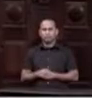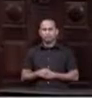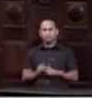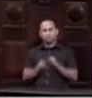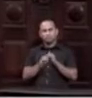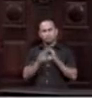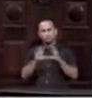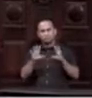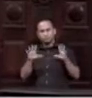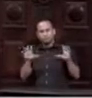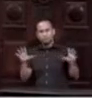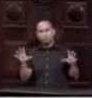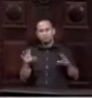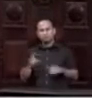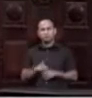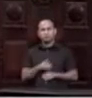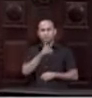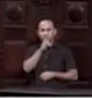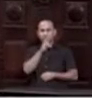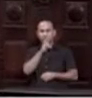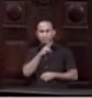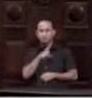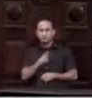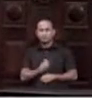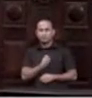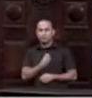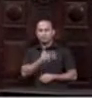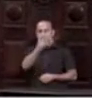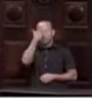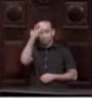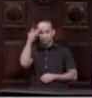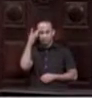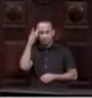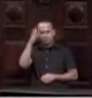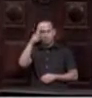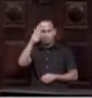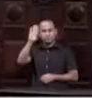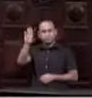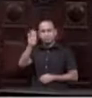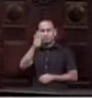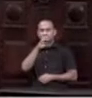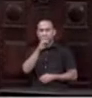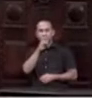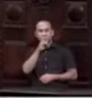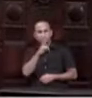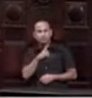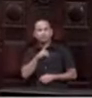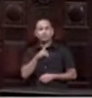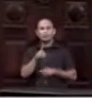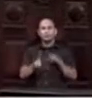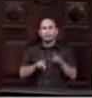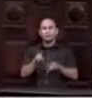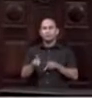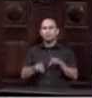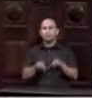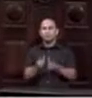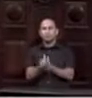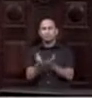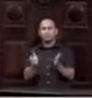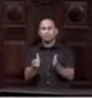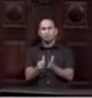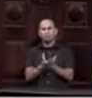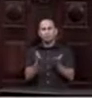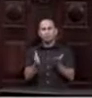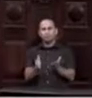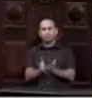Claramente, sacrifica seus policiais e, principalmente, sacrifica a sua população mais pobre,